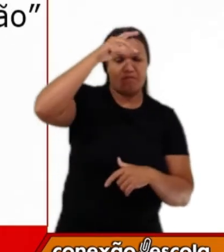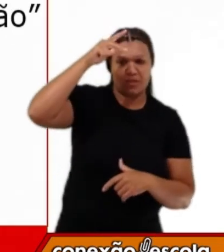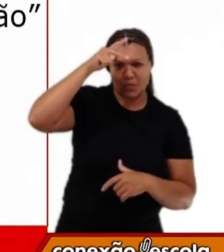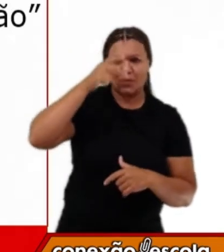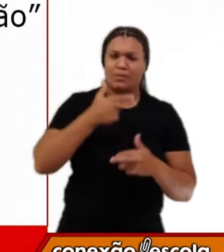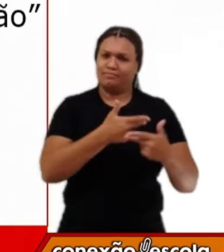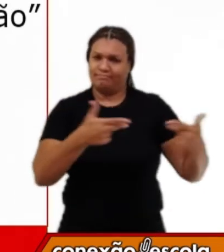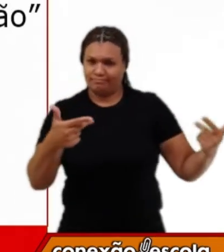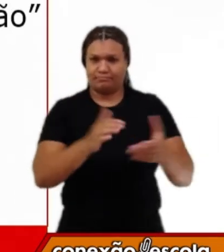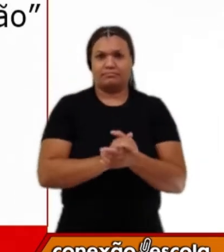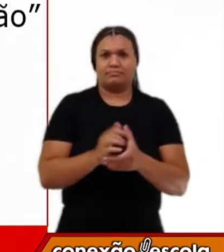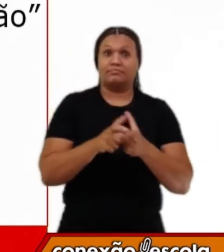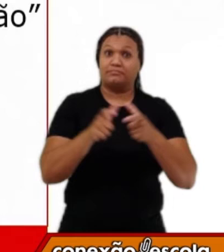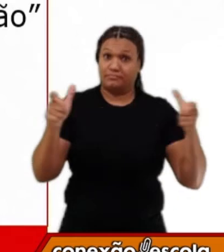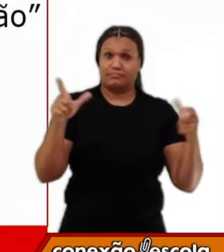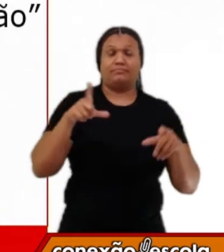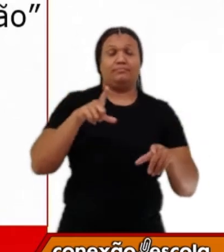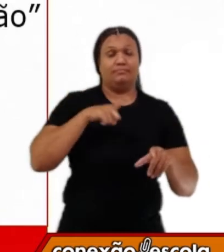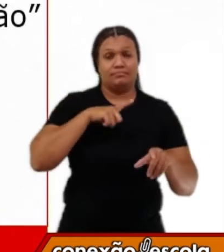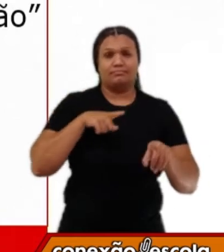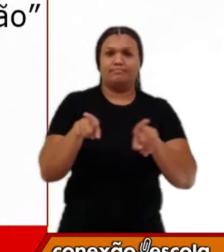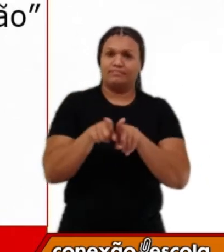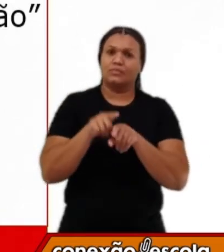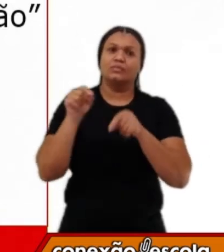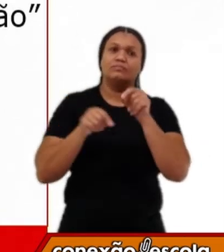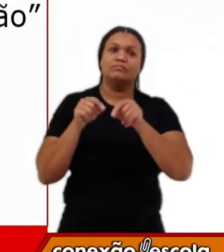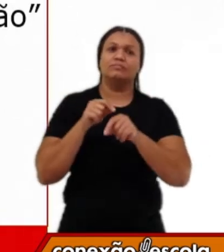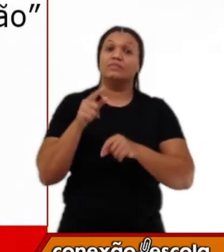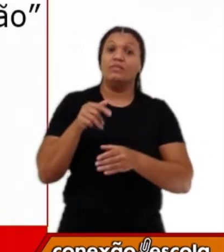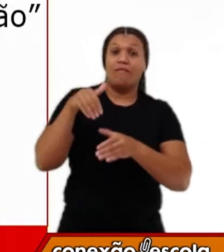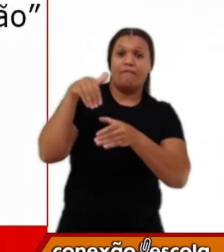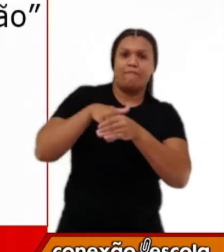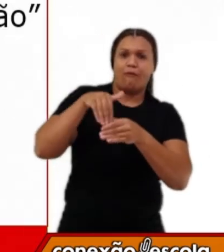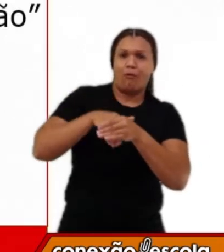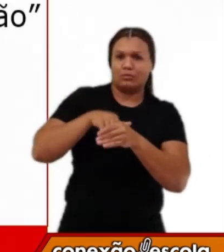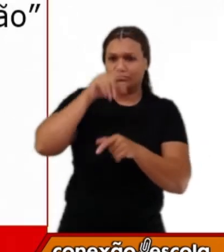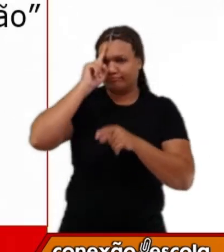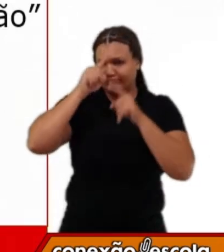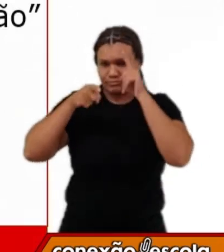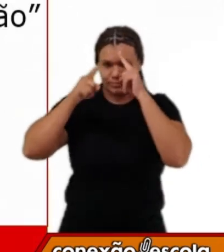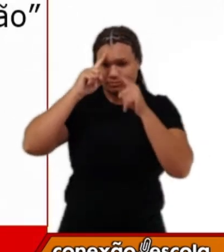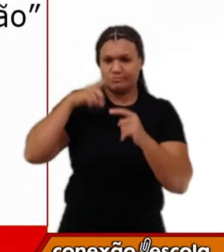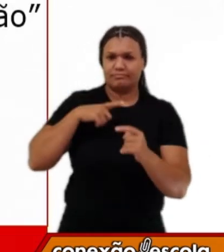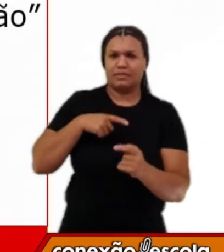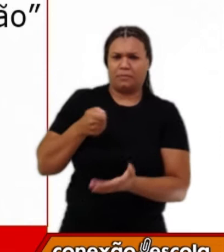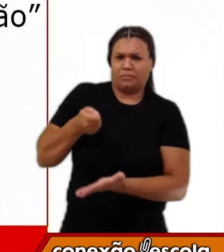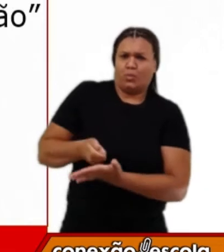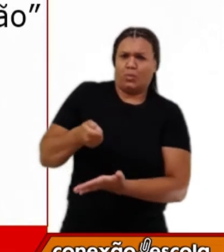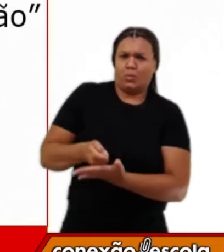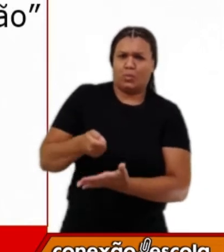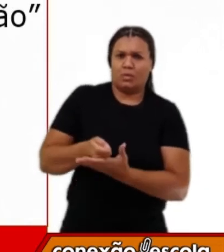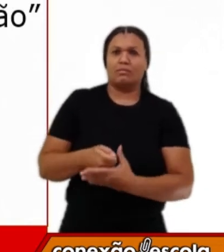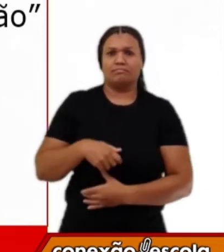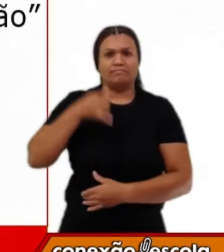E na grande maioria existia também o que era chamado de voto de cabresto, que era o voto a partir de intimidações pessoais,